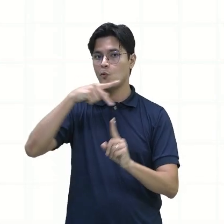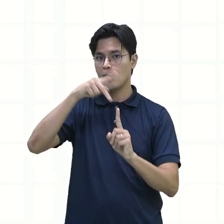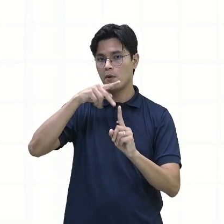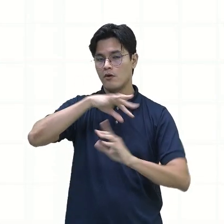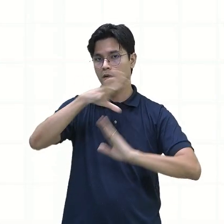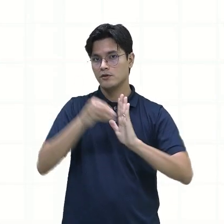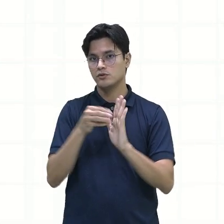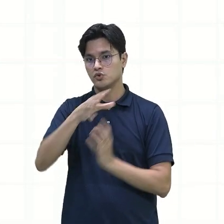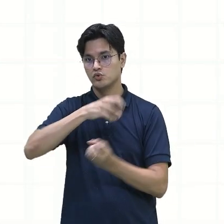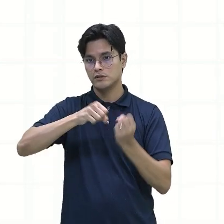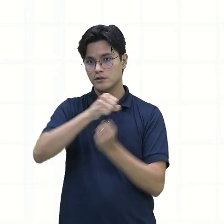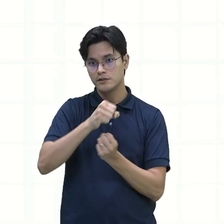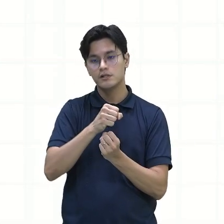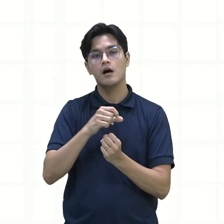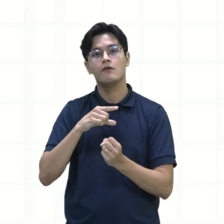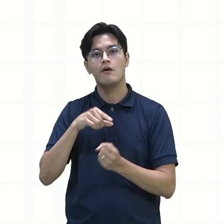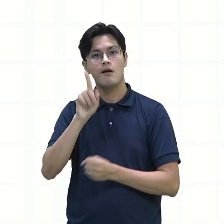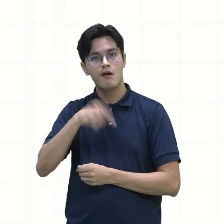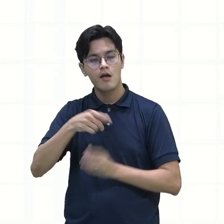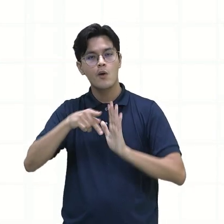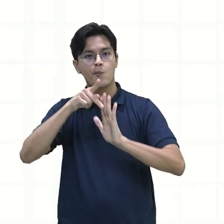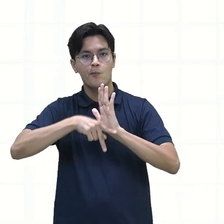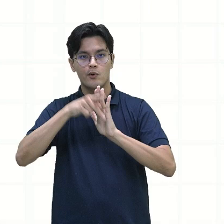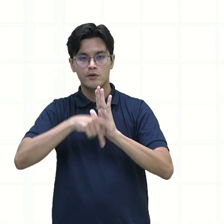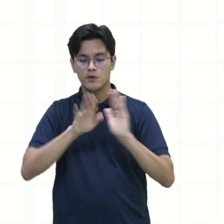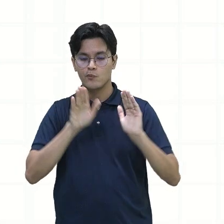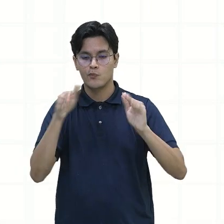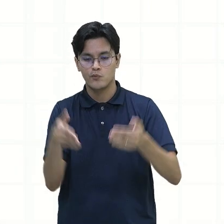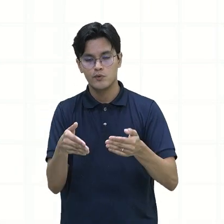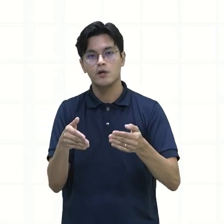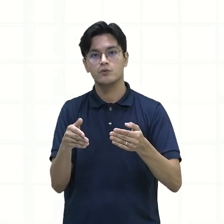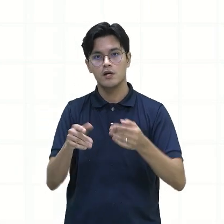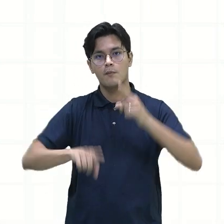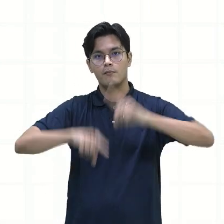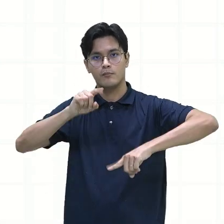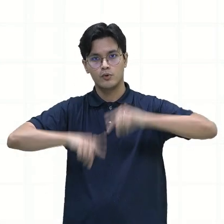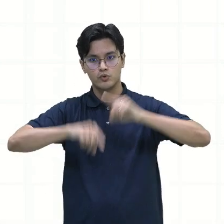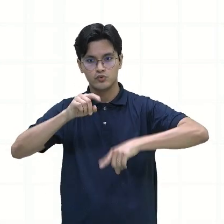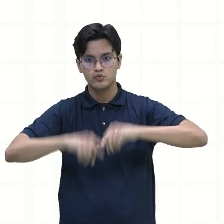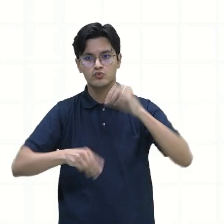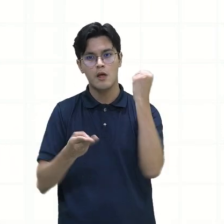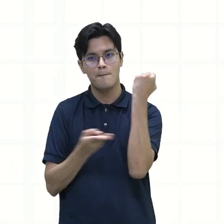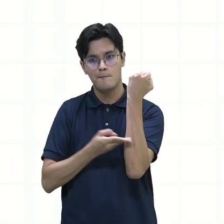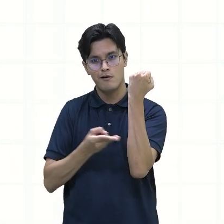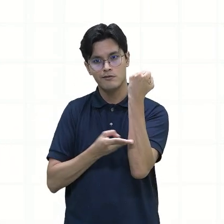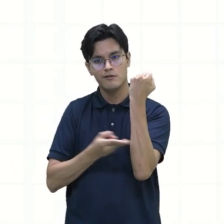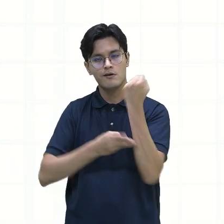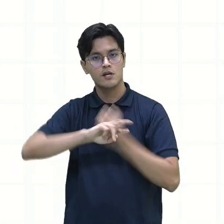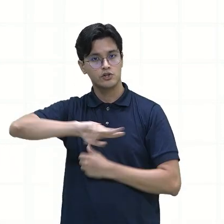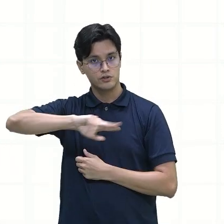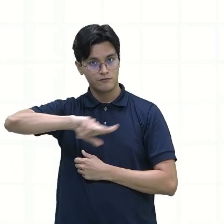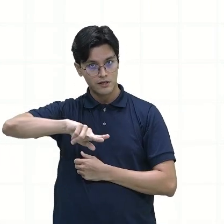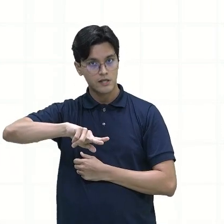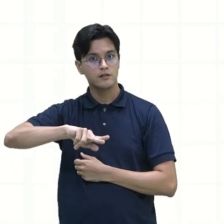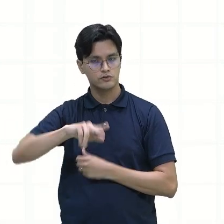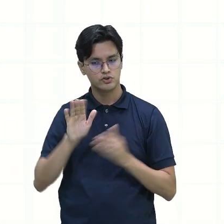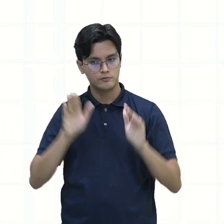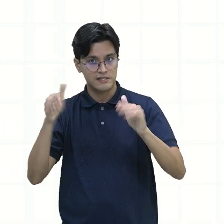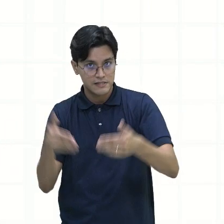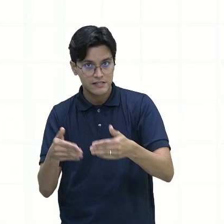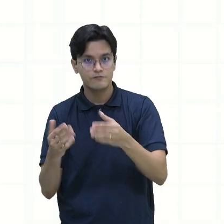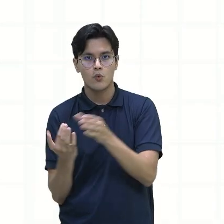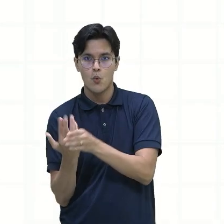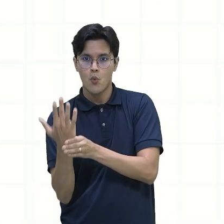ervas e plantas com aplicações medicinais e na área de cosmética. E aí nós vamos